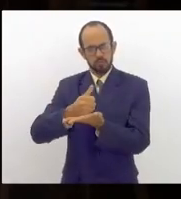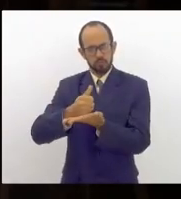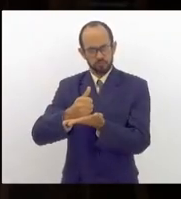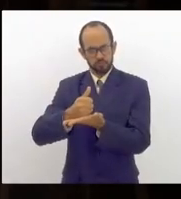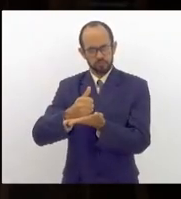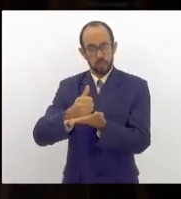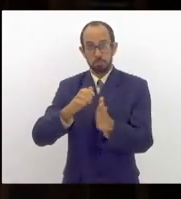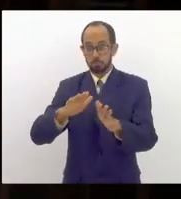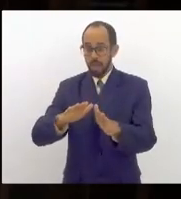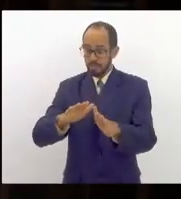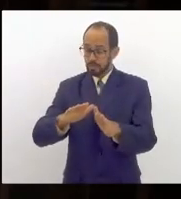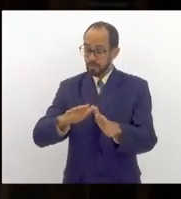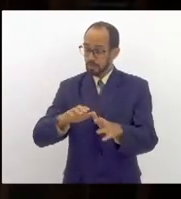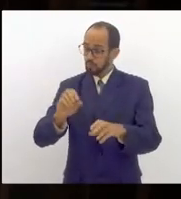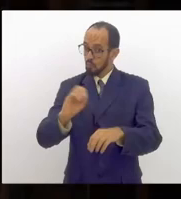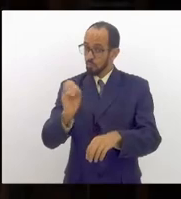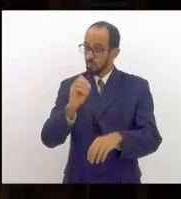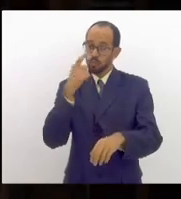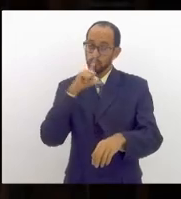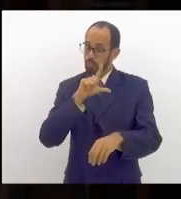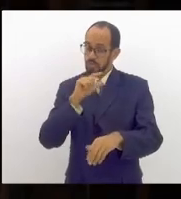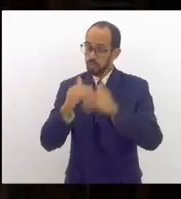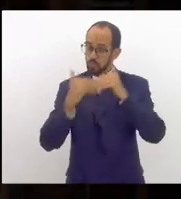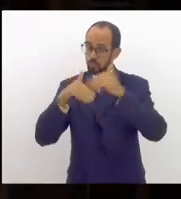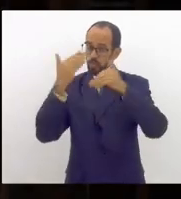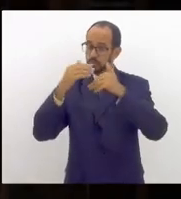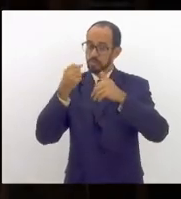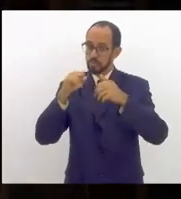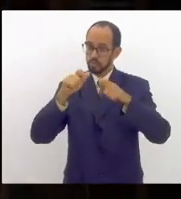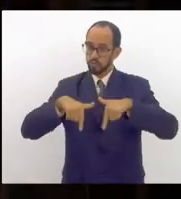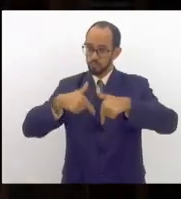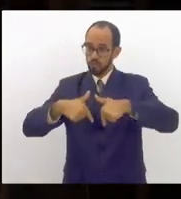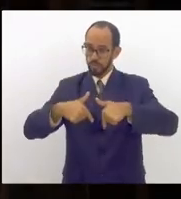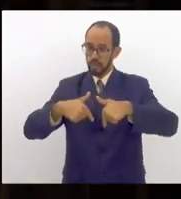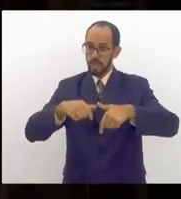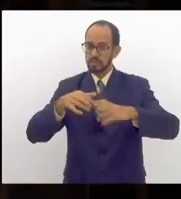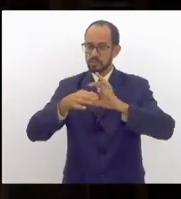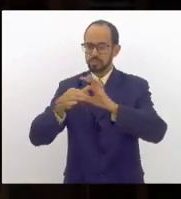mas nenhuma delas se concretiza se nós não enfrentarmos no imperialismo